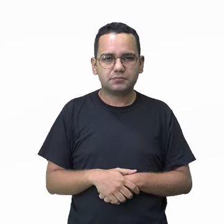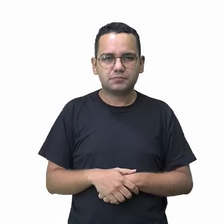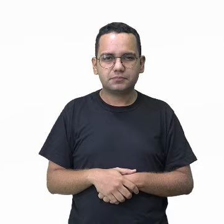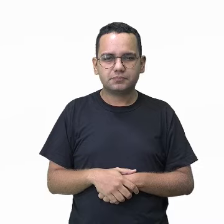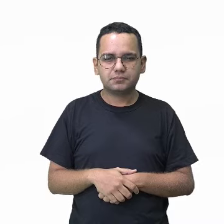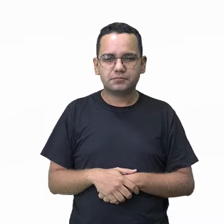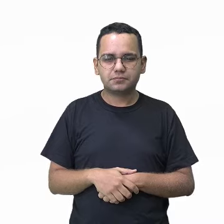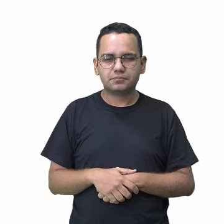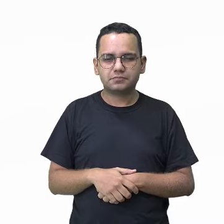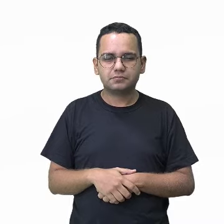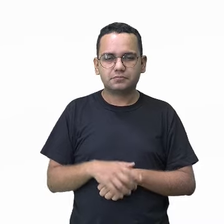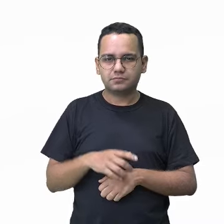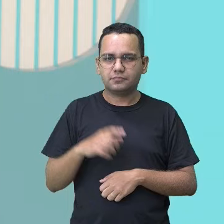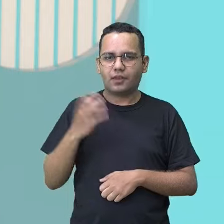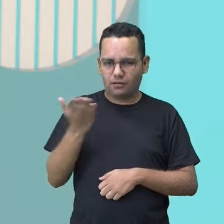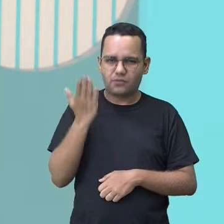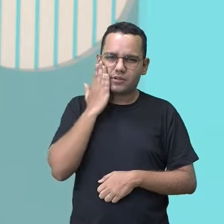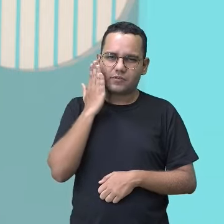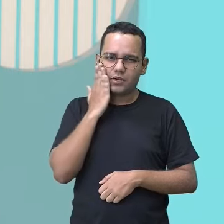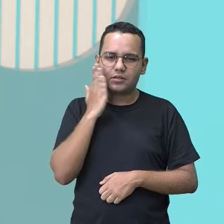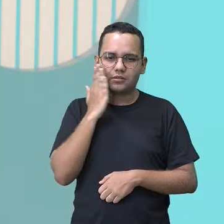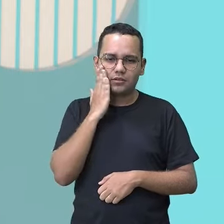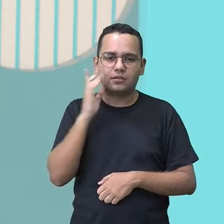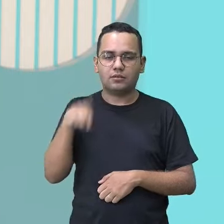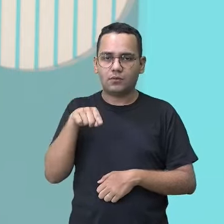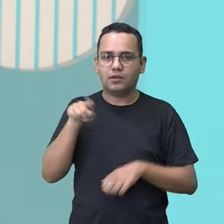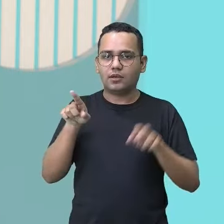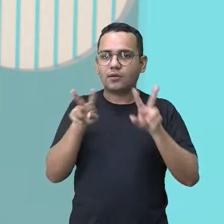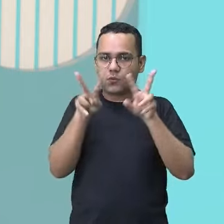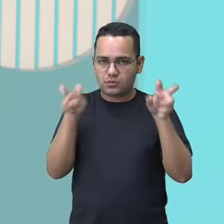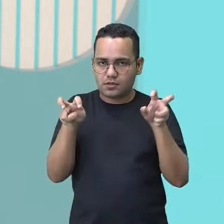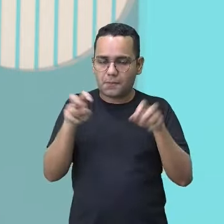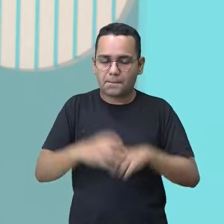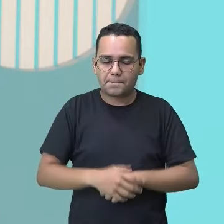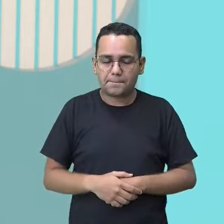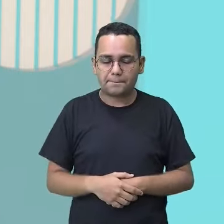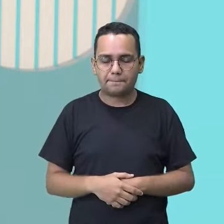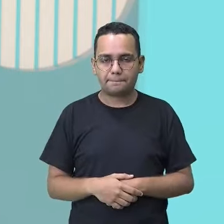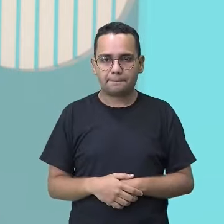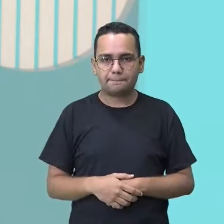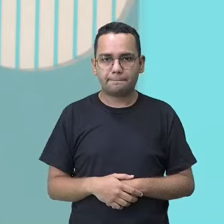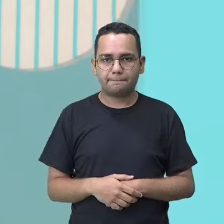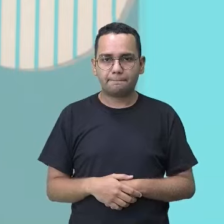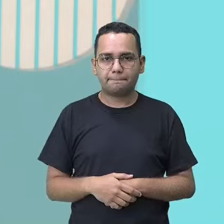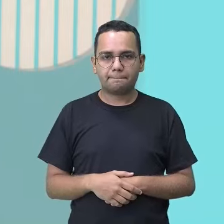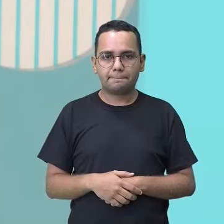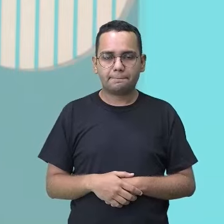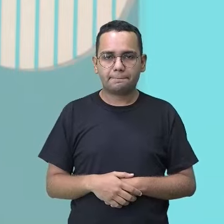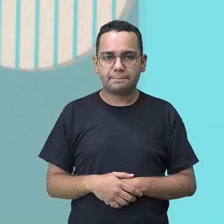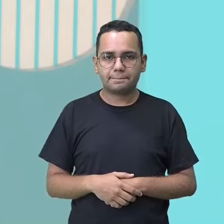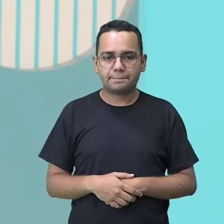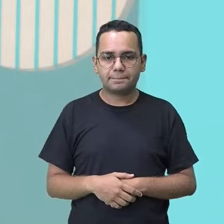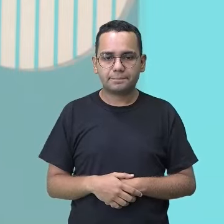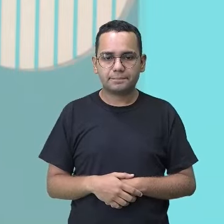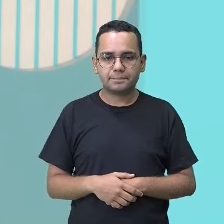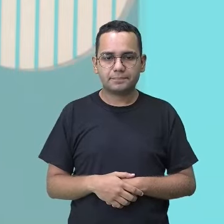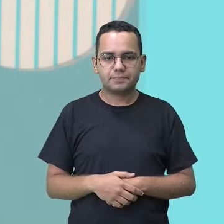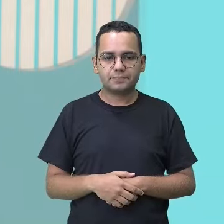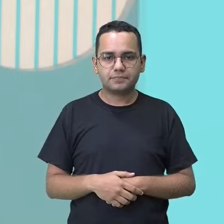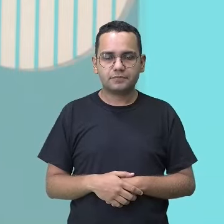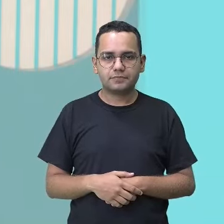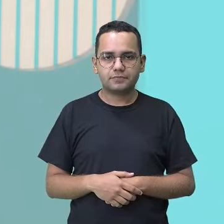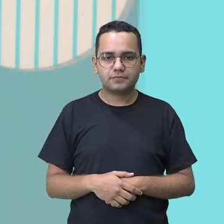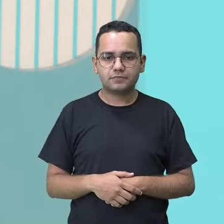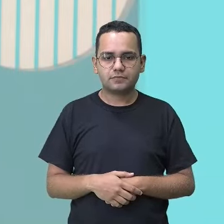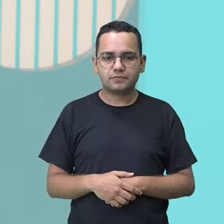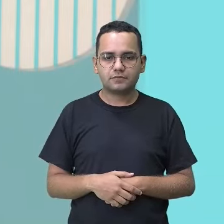de fato é a oração subordinada adjetiva restritiva Então olha só vamos entender o seguinte